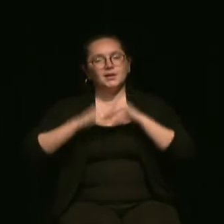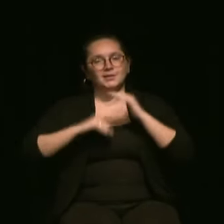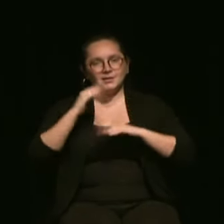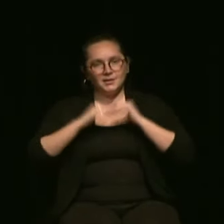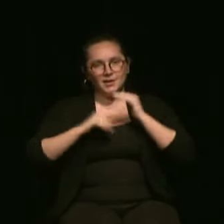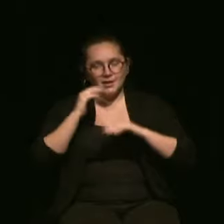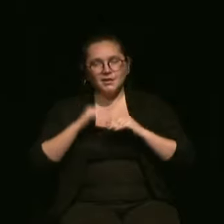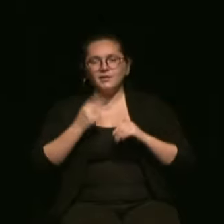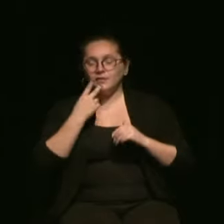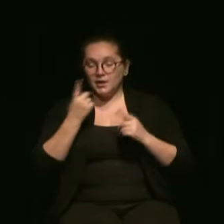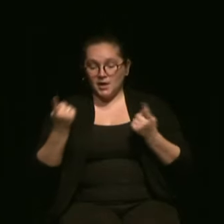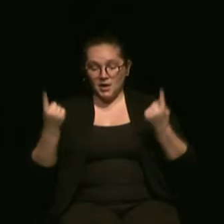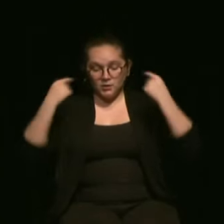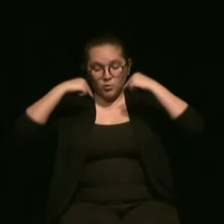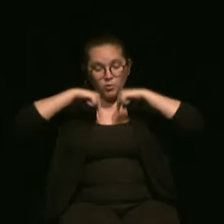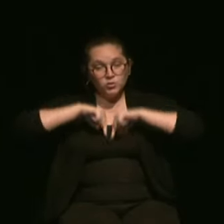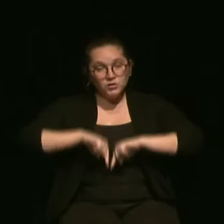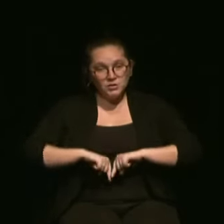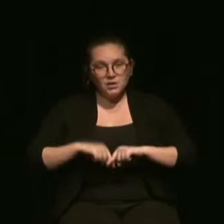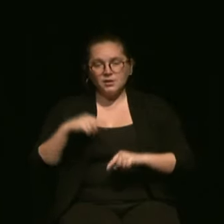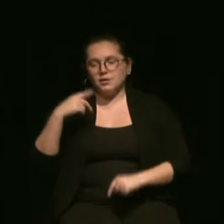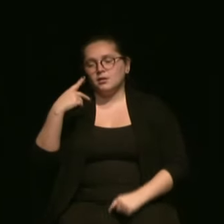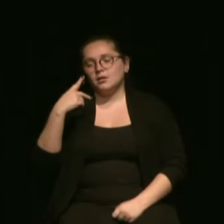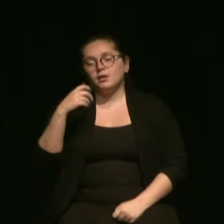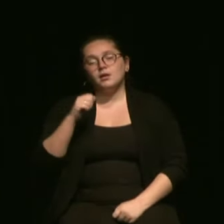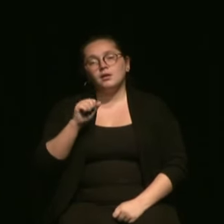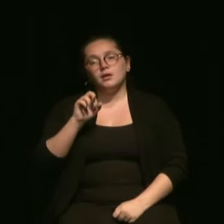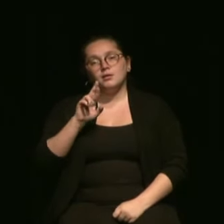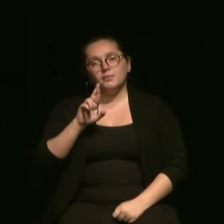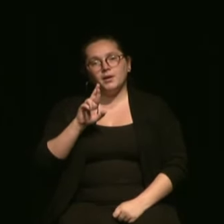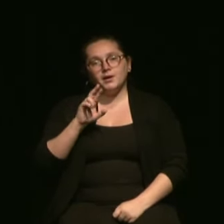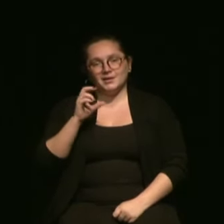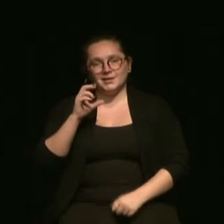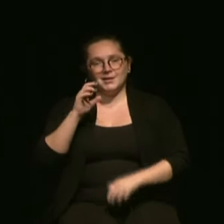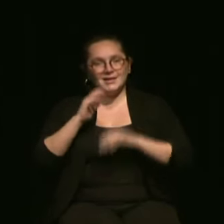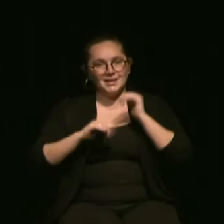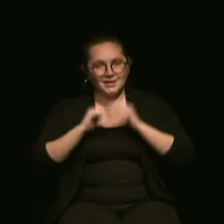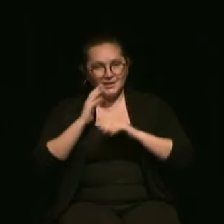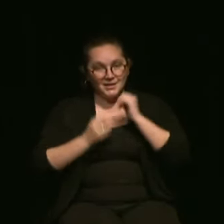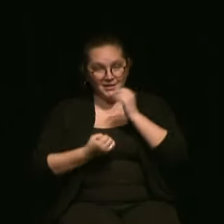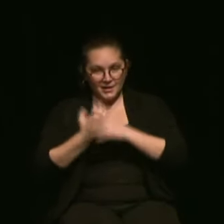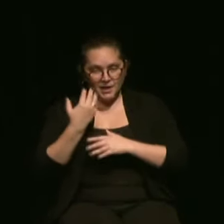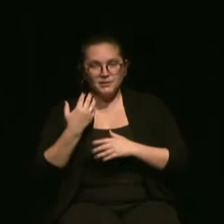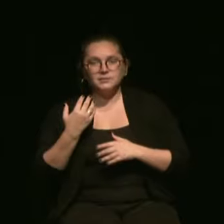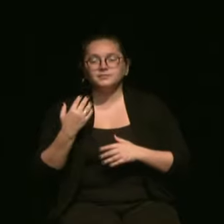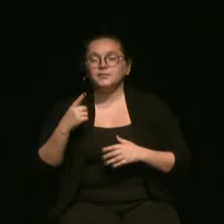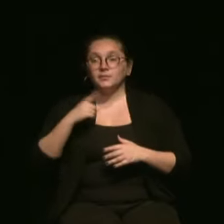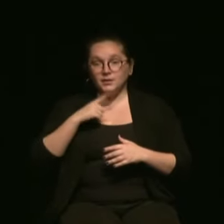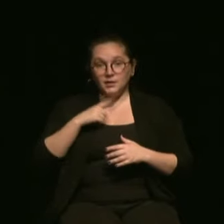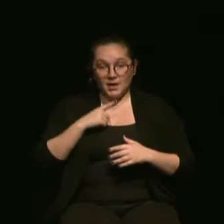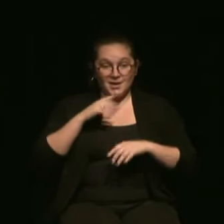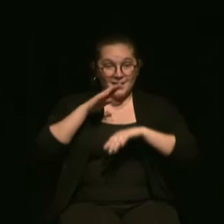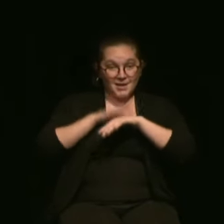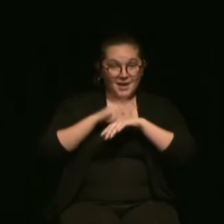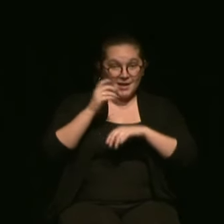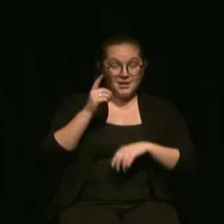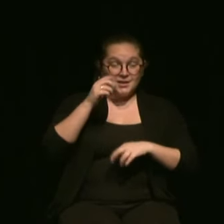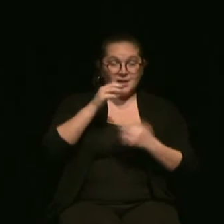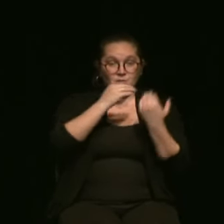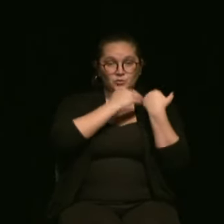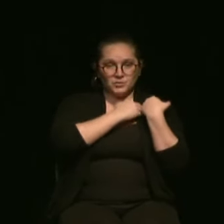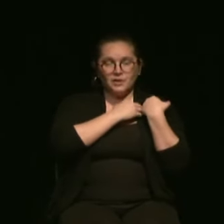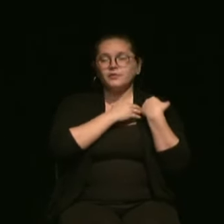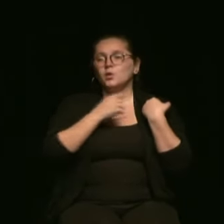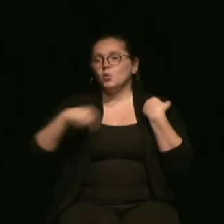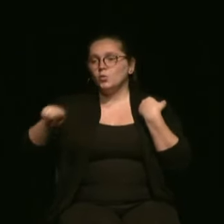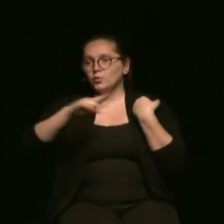vai chamar de antropologia partilhada. É um filme feito a quatro mãos, entre ele e os seus personagens. Isso se dá da seguinte